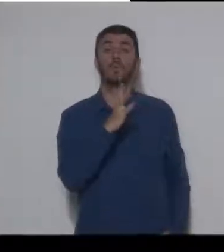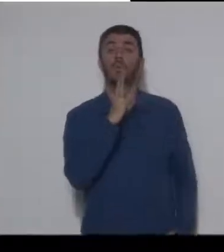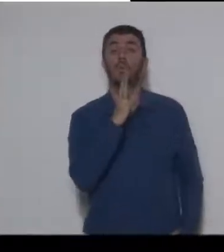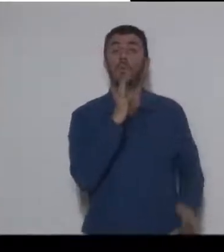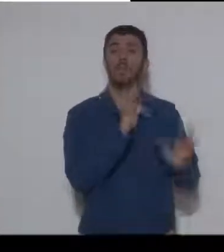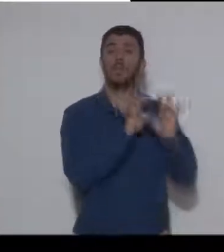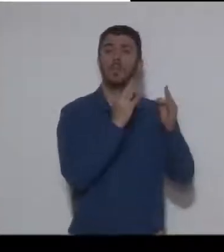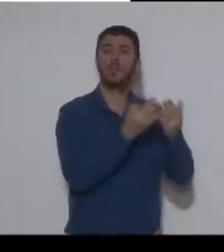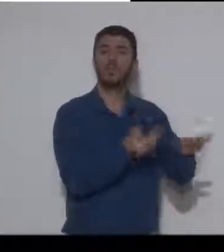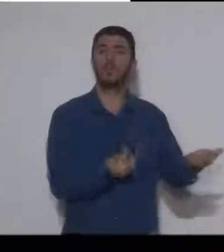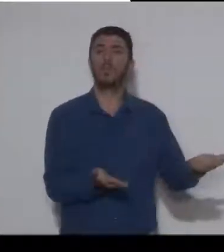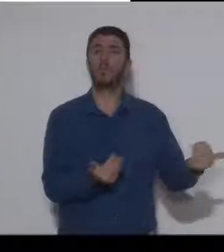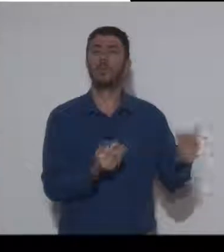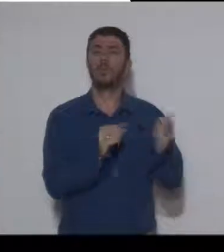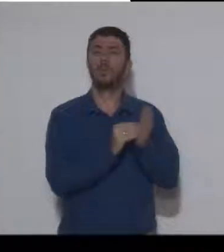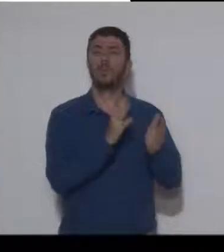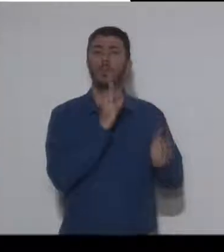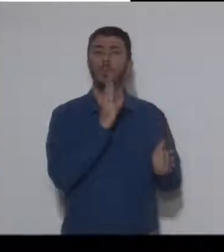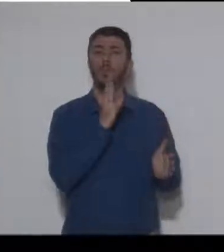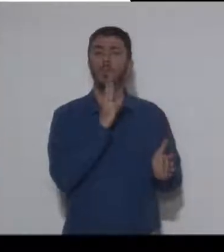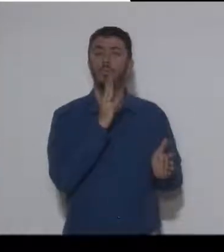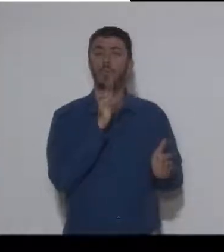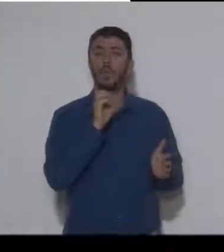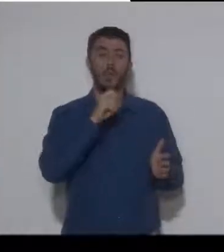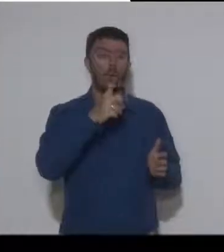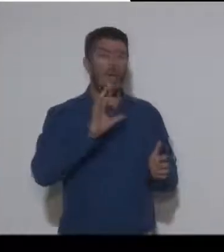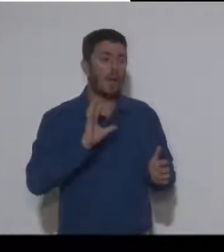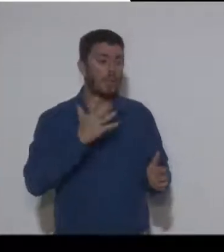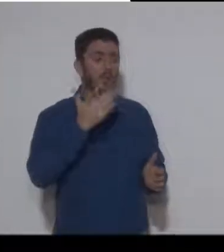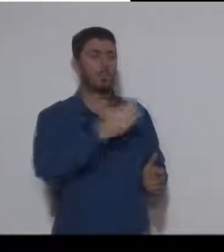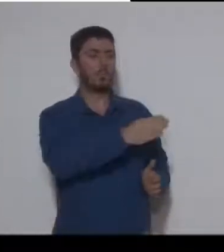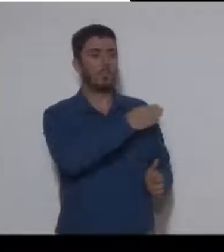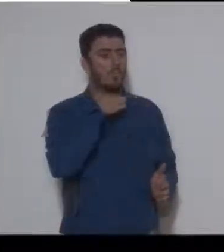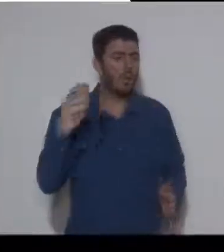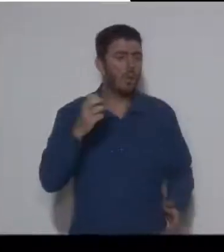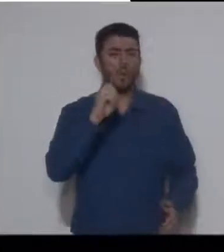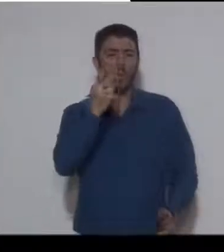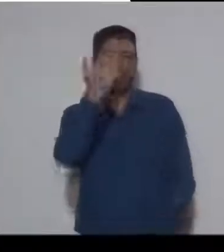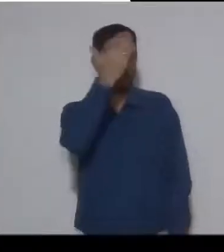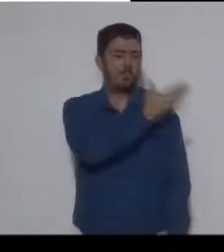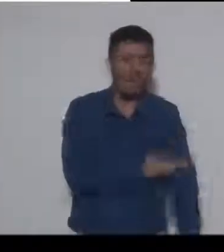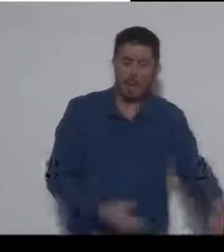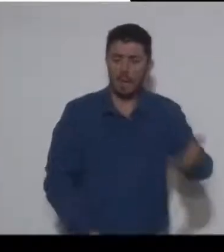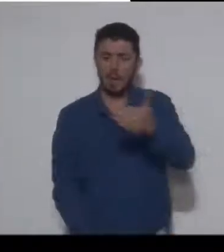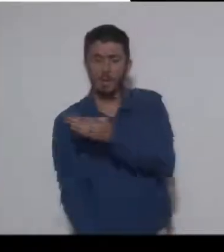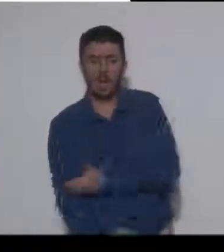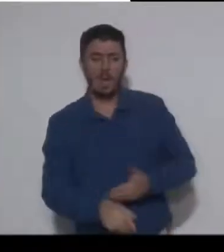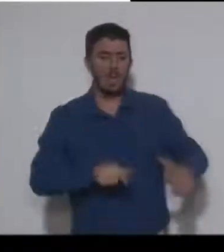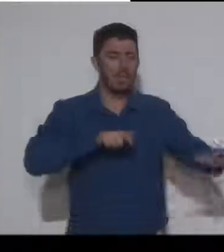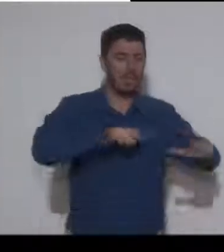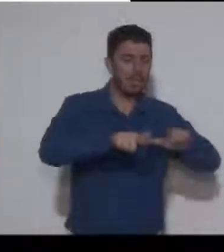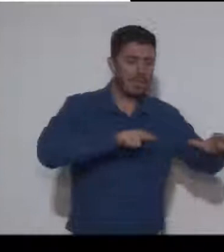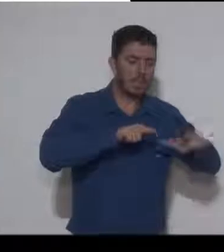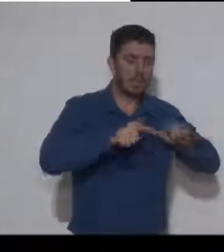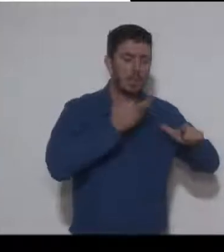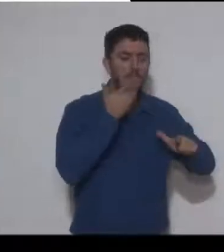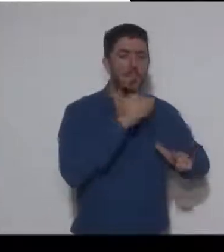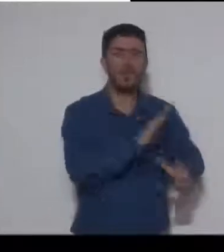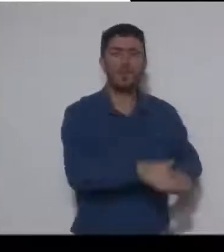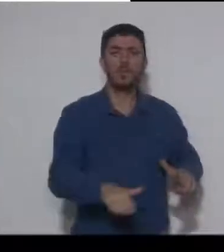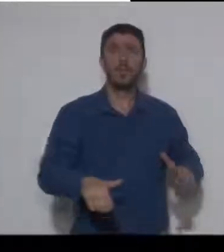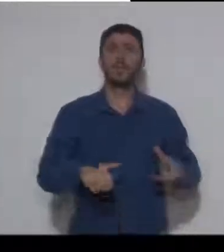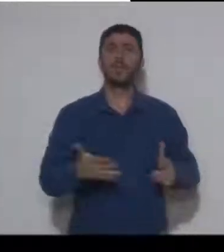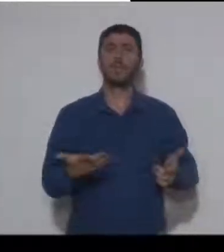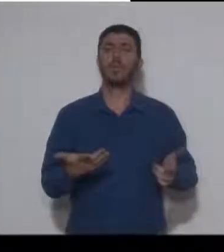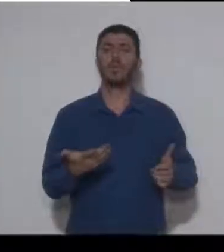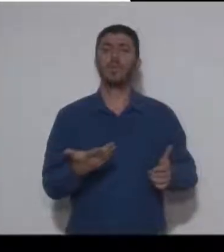concretizada. O maior número de processos envolve morte, acidente de trabalho, amputação de algum dos membros, geralmente, para quem é ligado à segurança do trabalho, geralmente